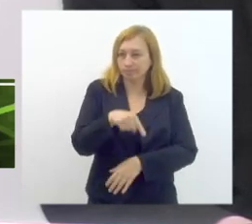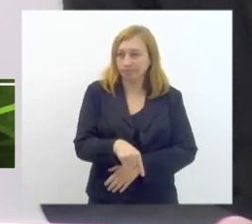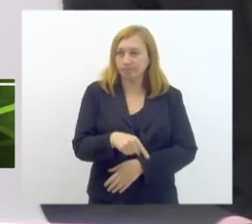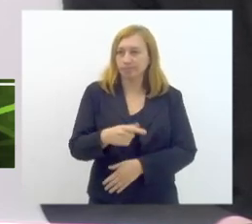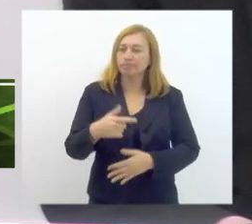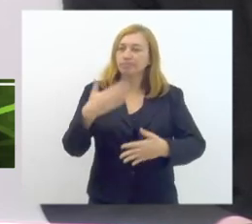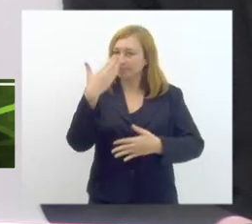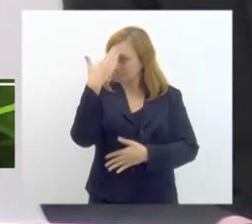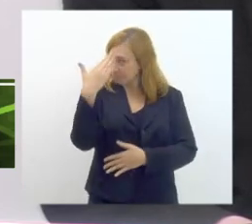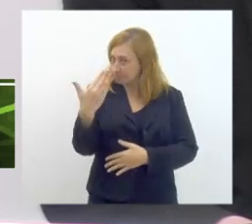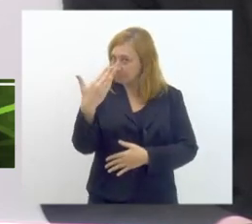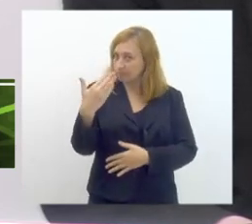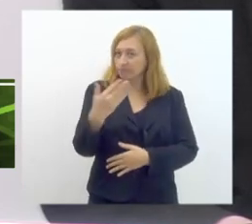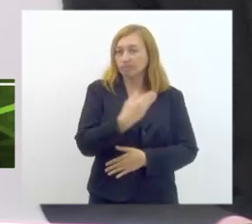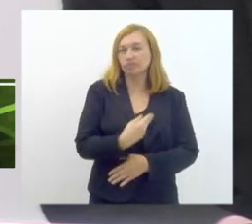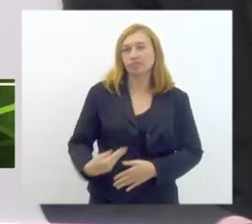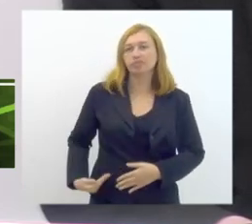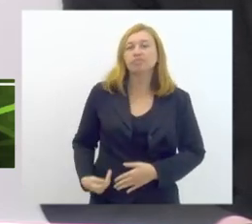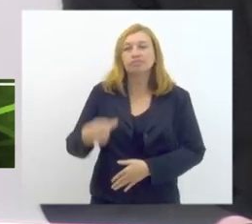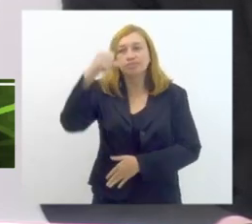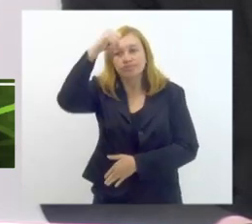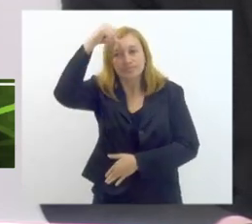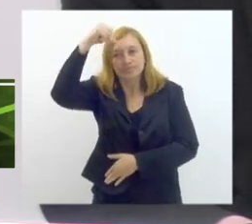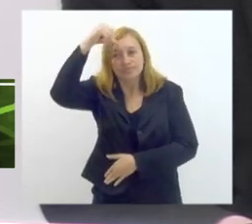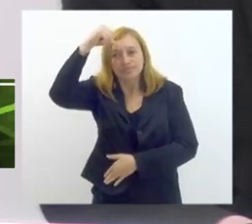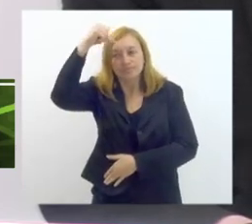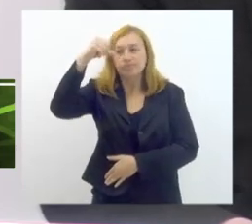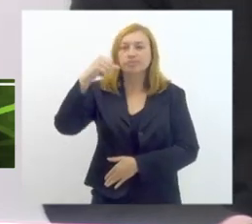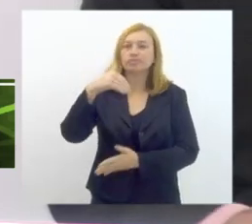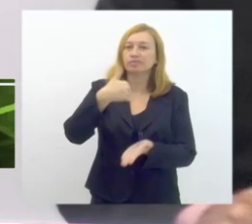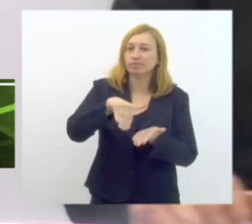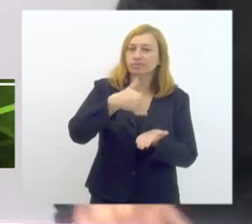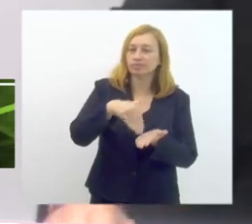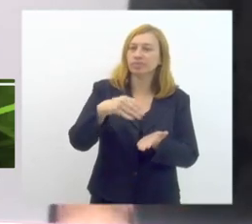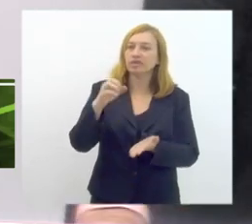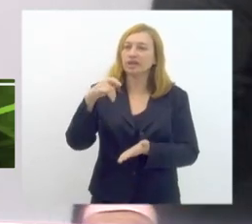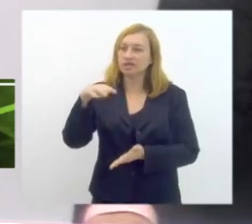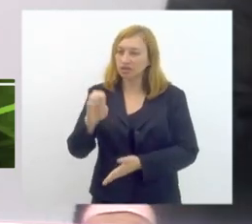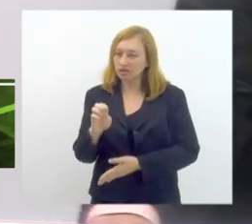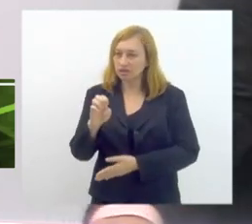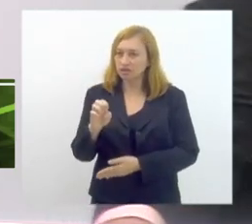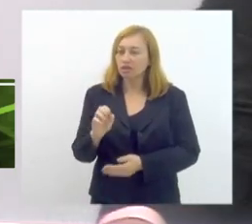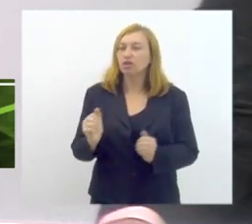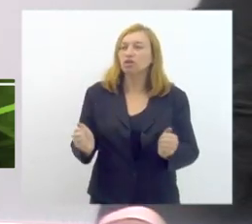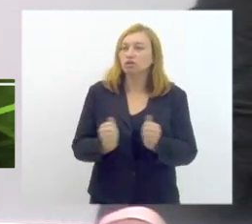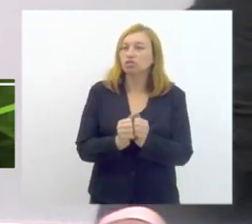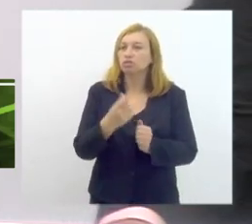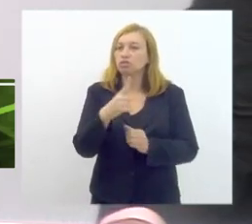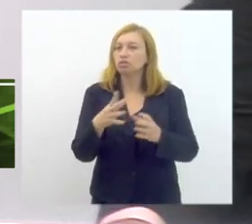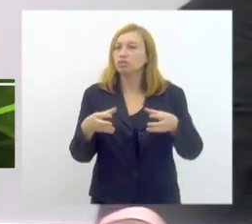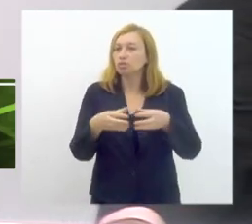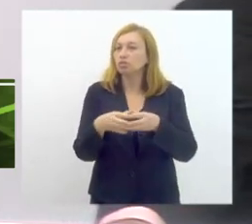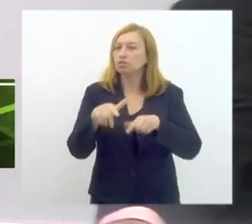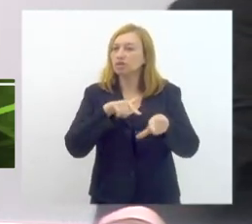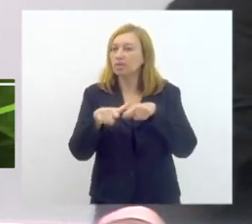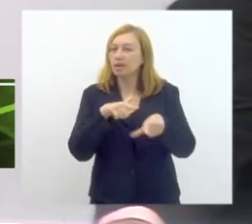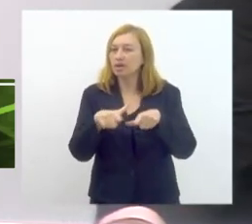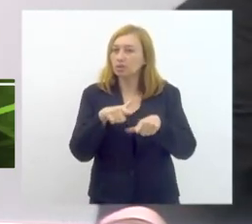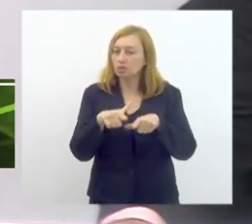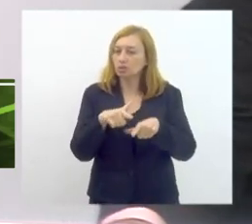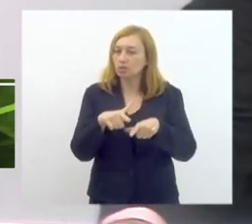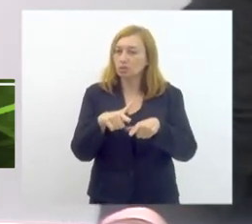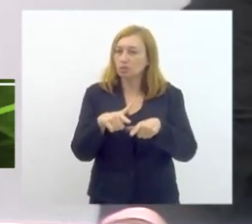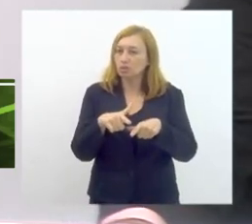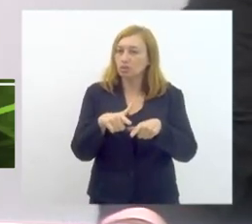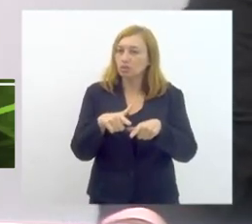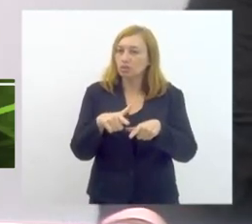meu agradecimento ao governador Cláudio Castro, ao secretário Alexandre Kiepp, que, junto com a sua equipe, trabalhou